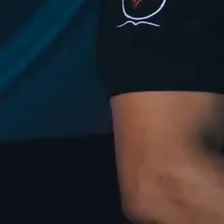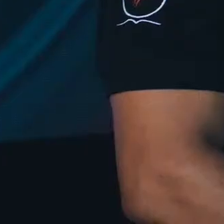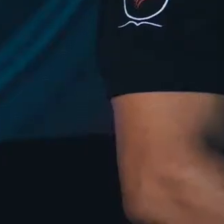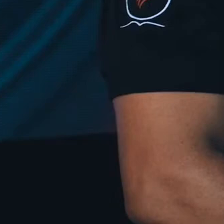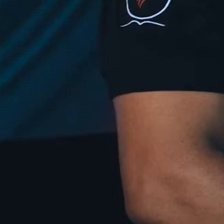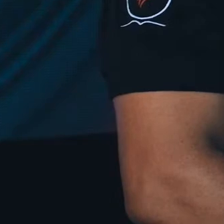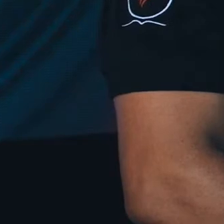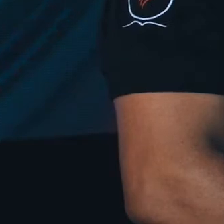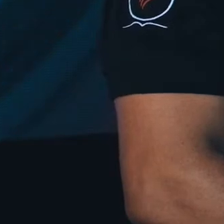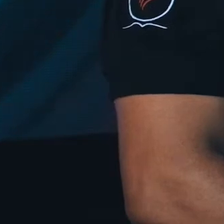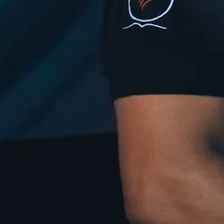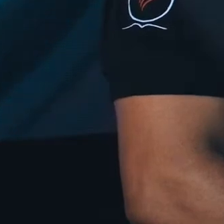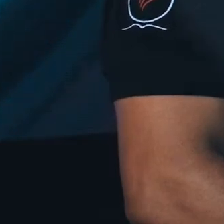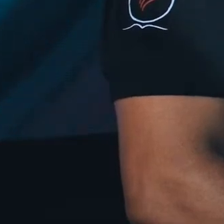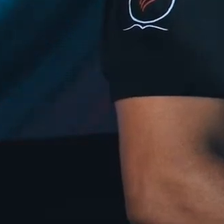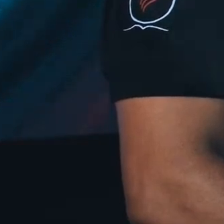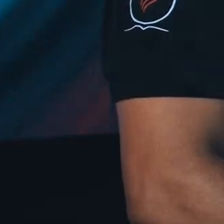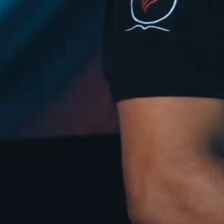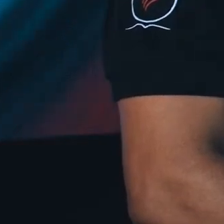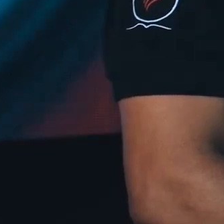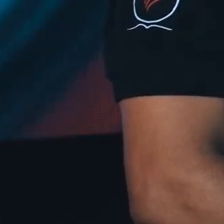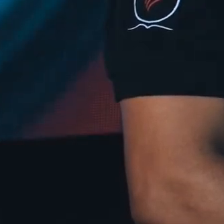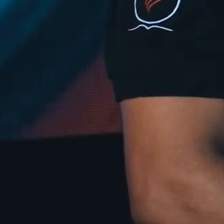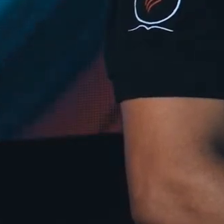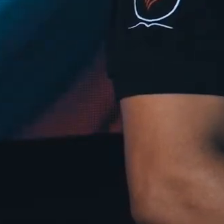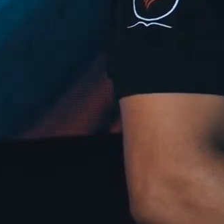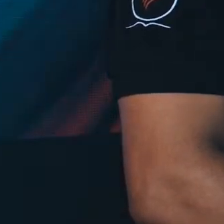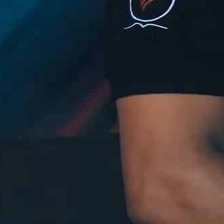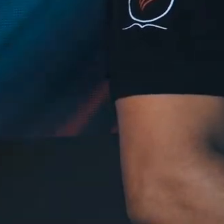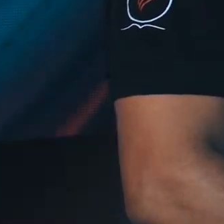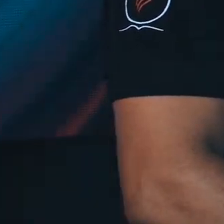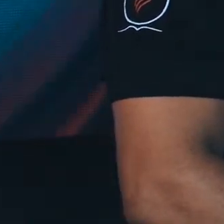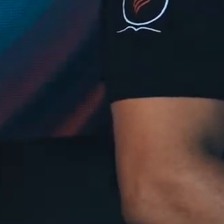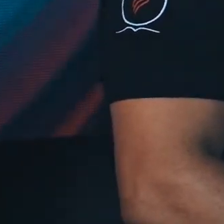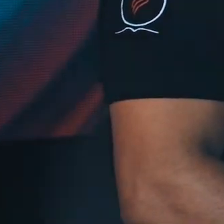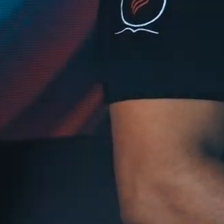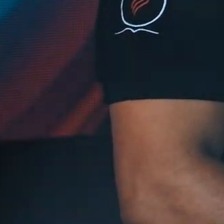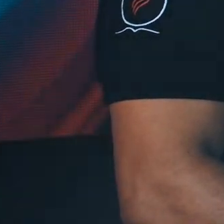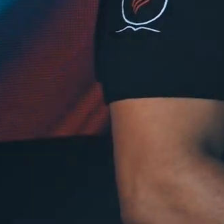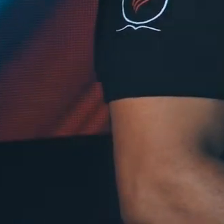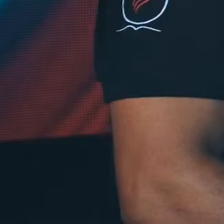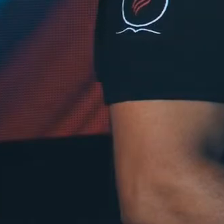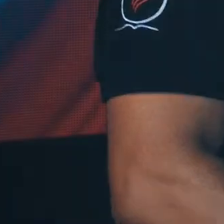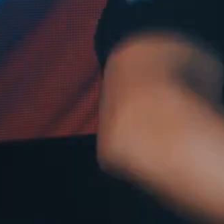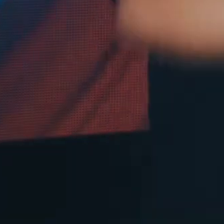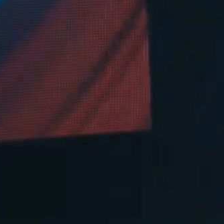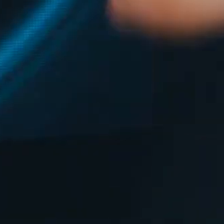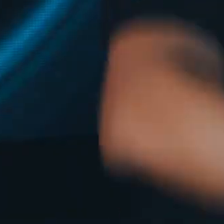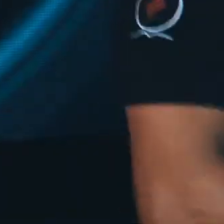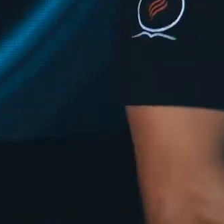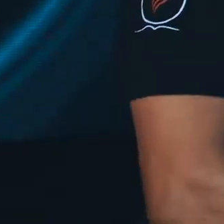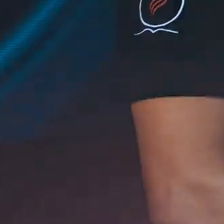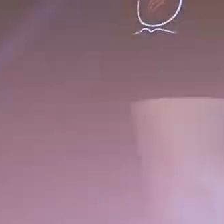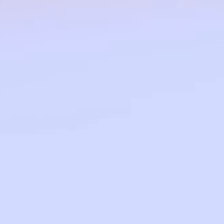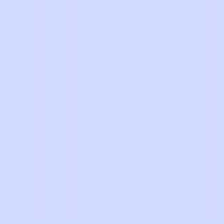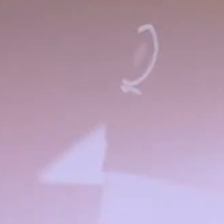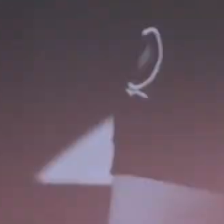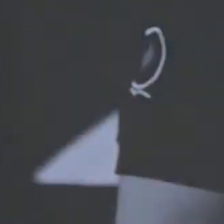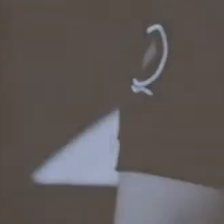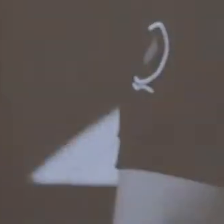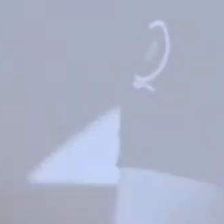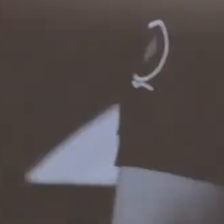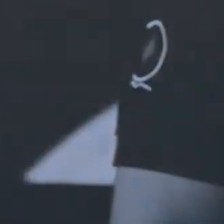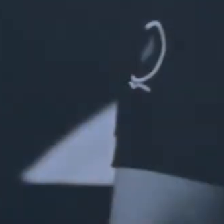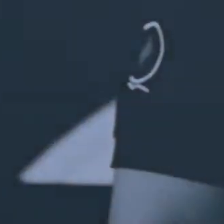@família_ADVEC. Venha ter uma família vitoriosa. Faça parte de nossas atividades. Deus abençoe. Vem estar conosco.